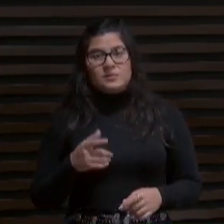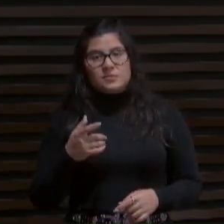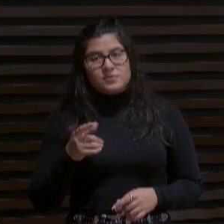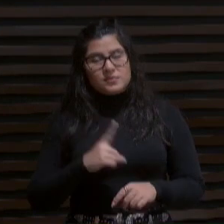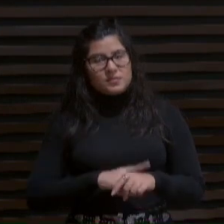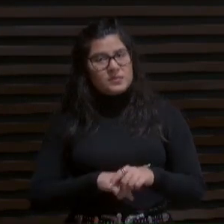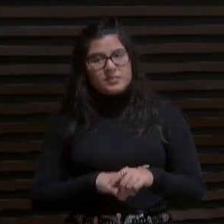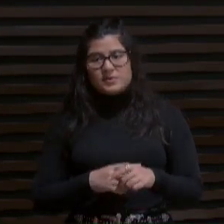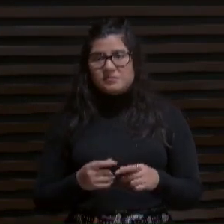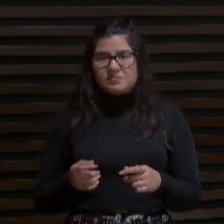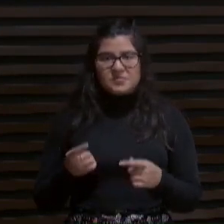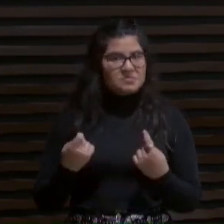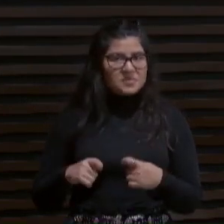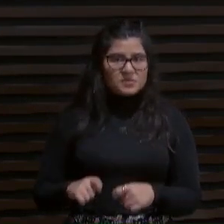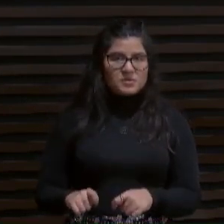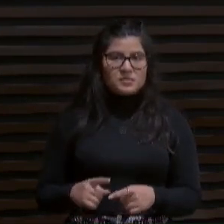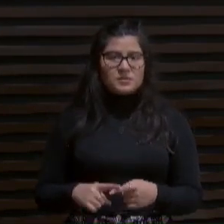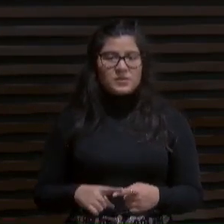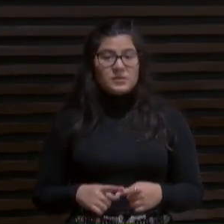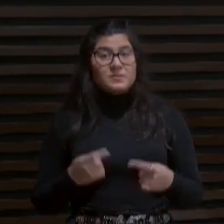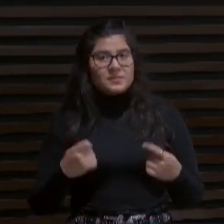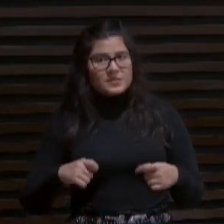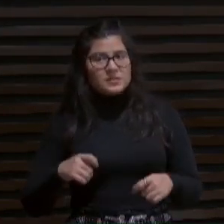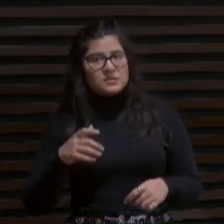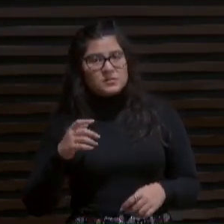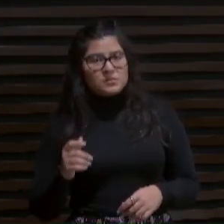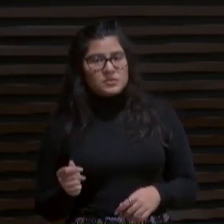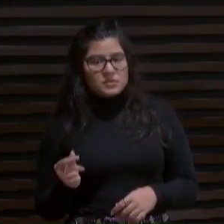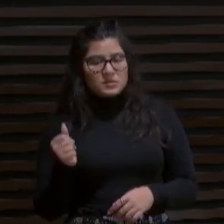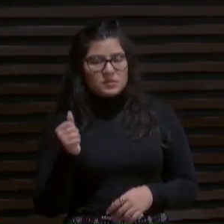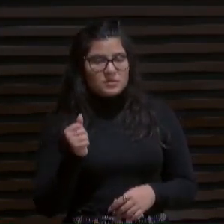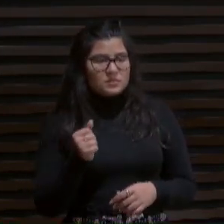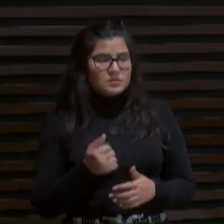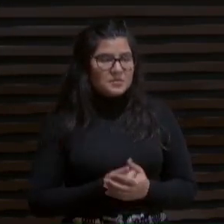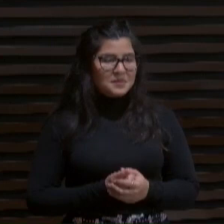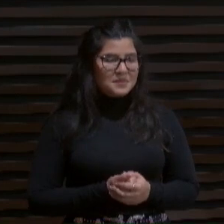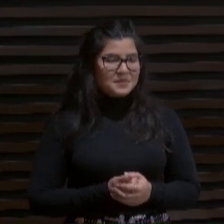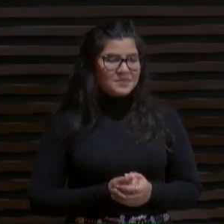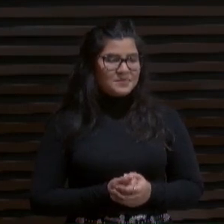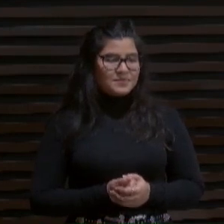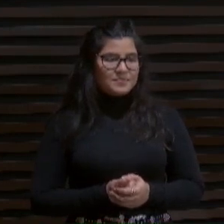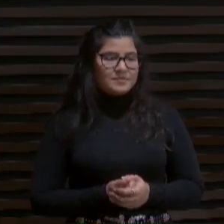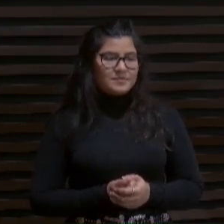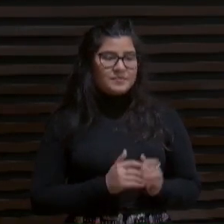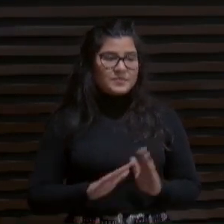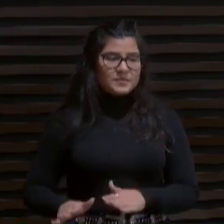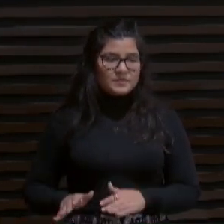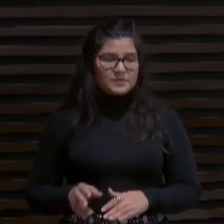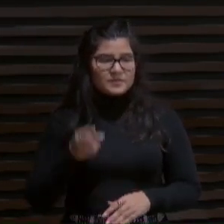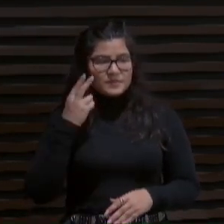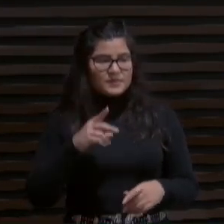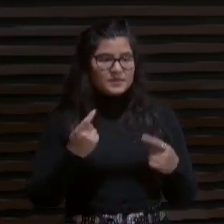gente precisa do dinheiro daquilo que a gente está vendendo. Efron faz a mesma coisa aqui. Então imagina que, vendo a tua necessidade,